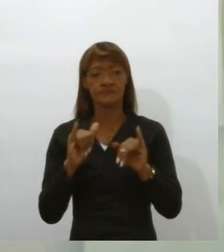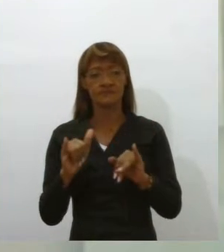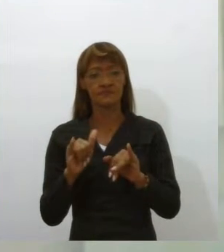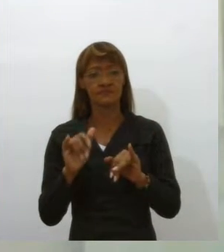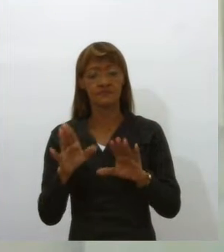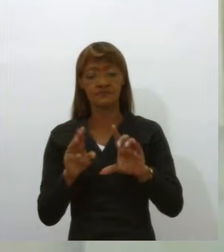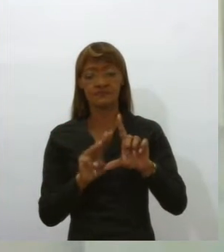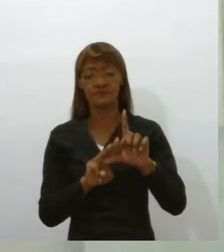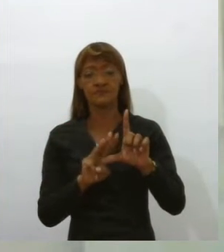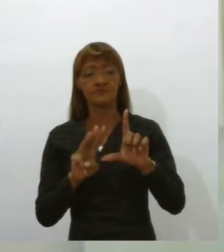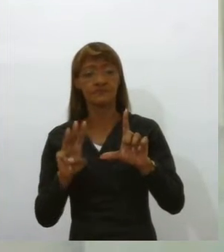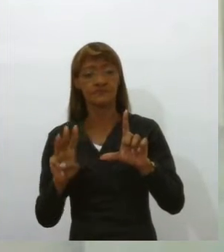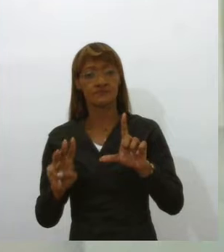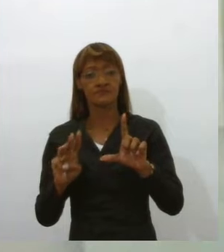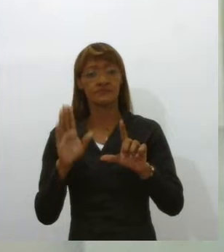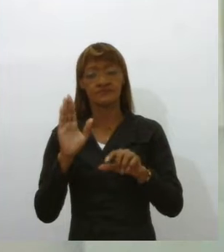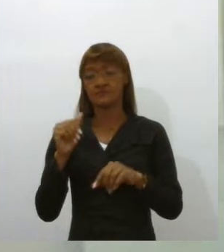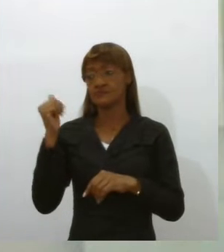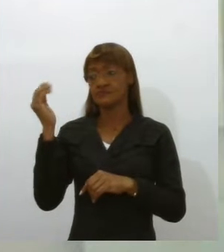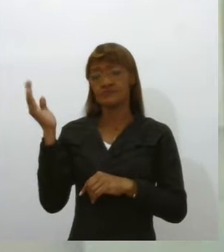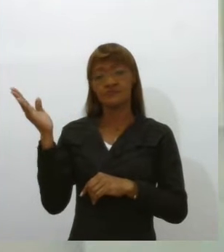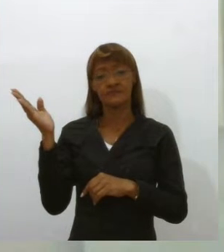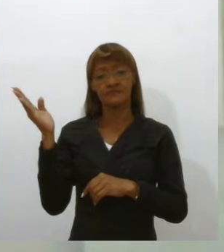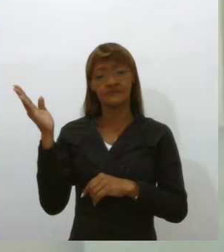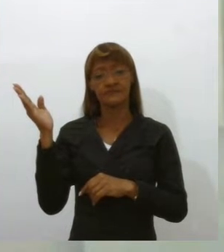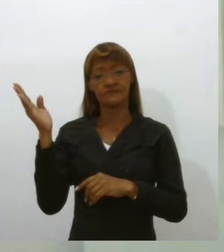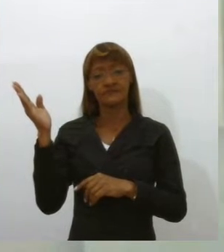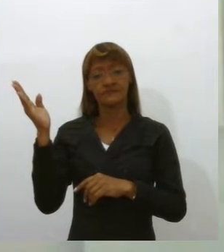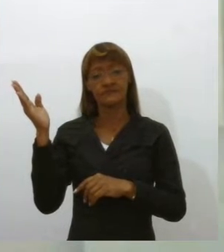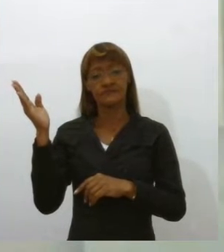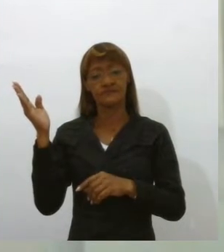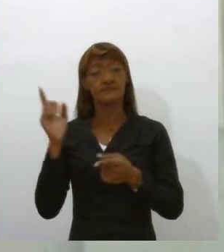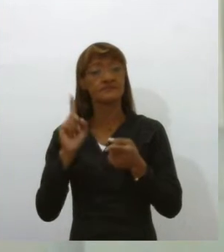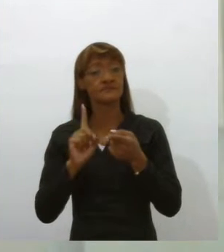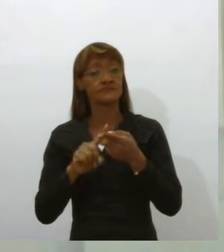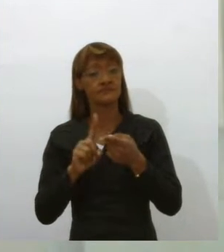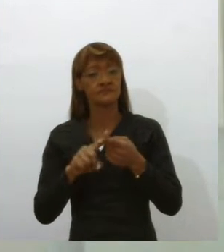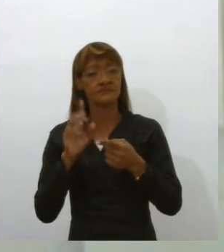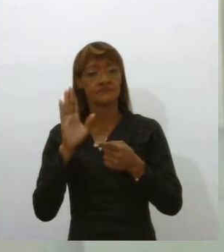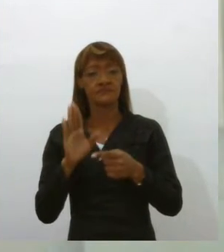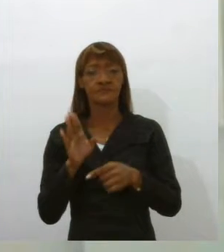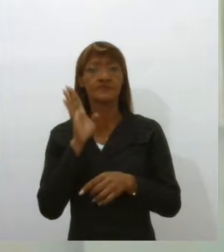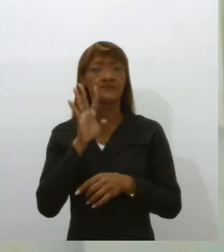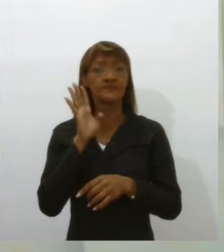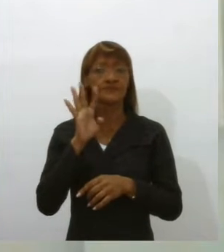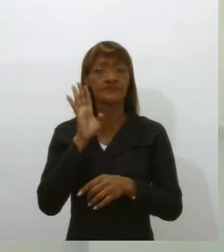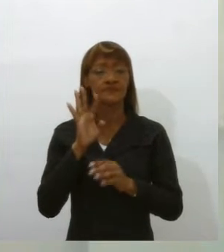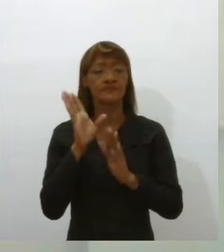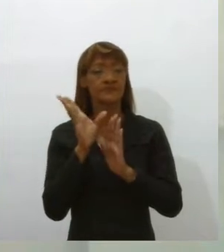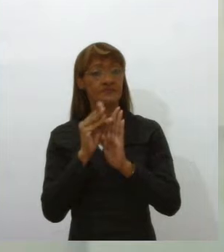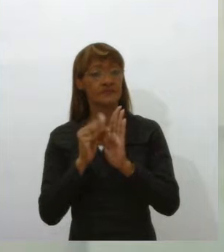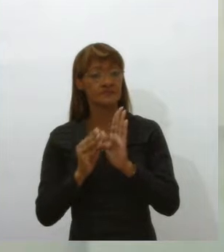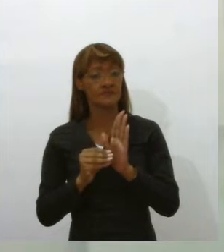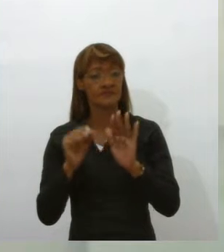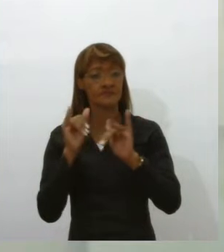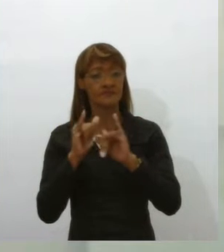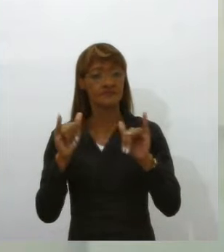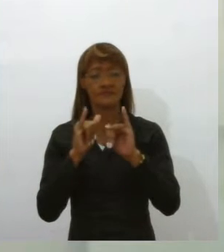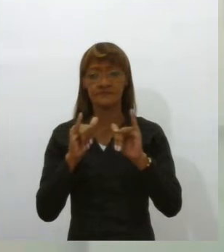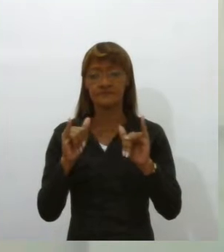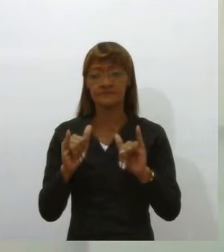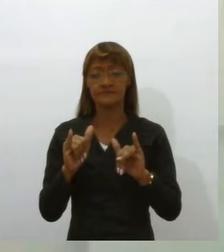o al.se.leg.br. Também tem muito conteúdo bacana sobre o Parlamento Sergipano lá nas nossas redes